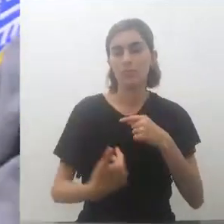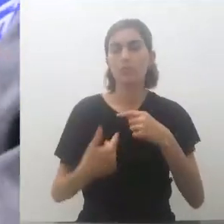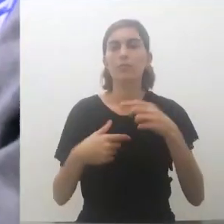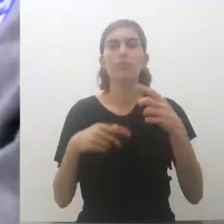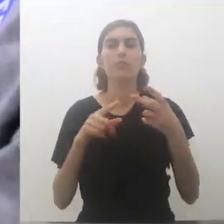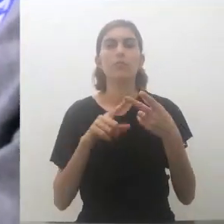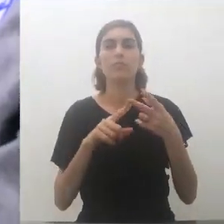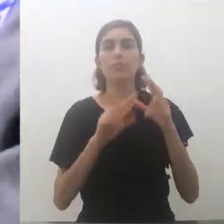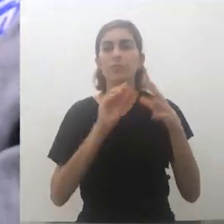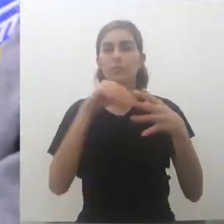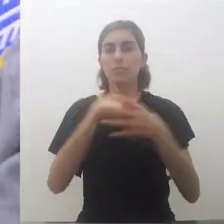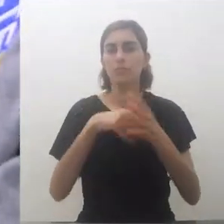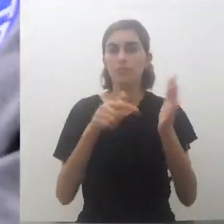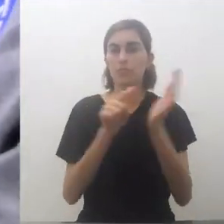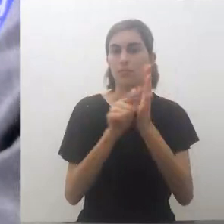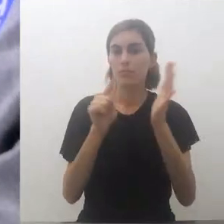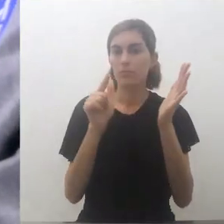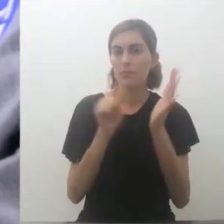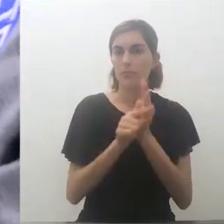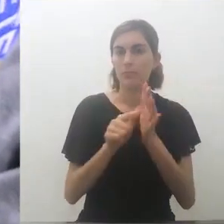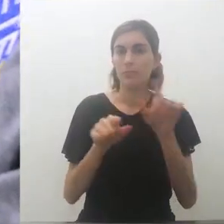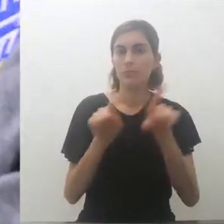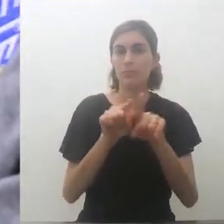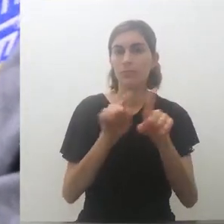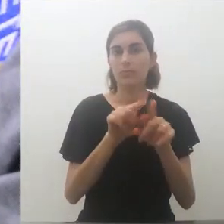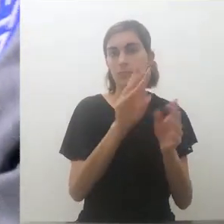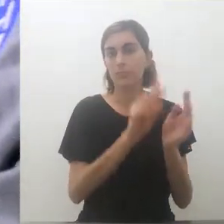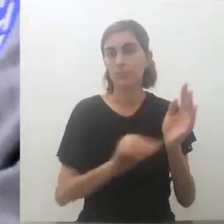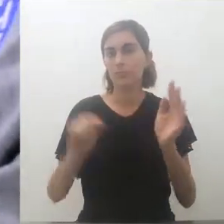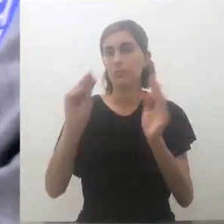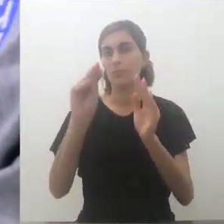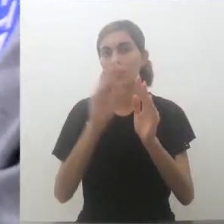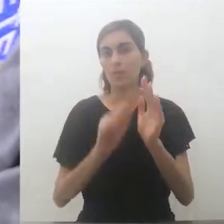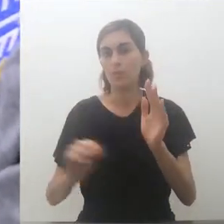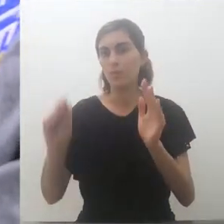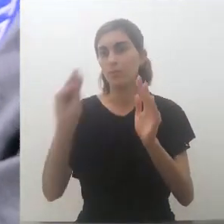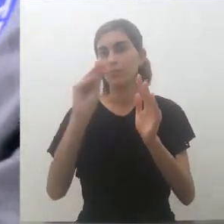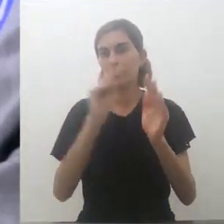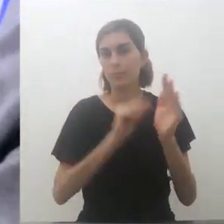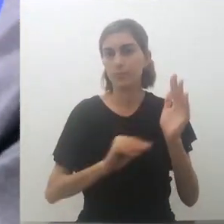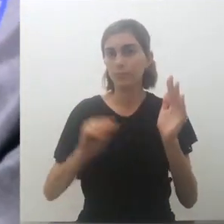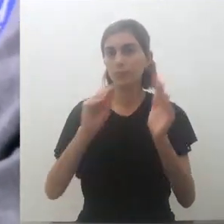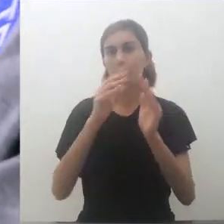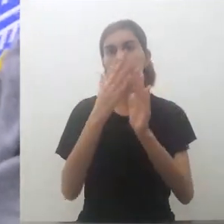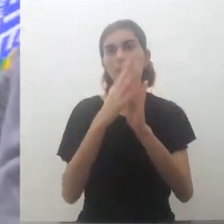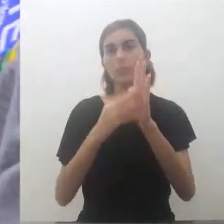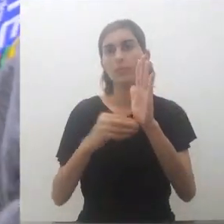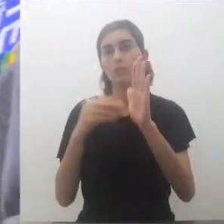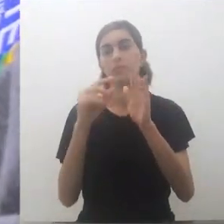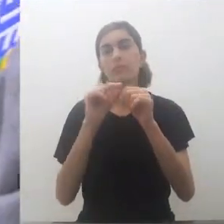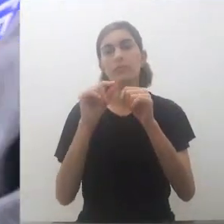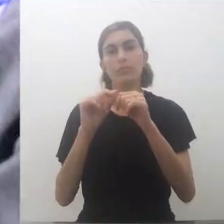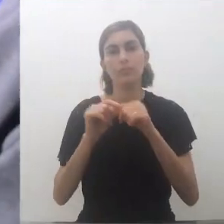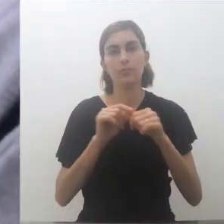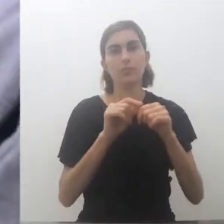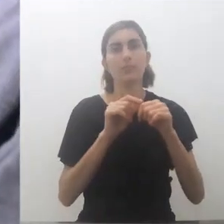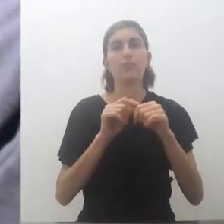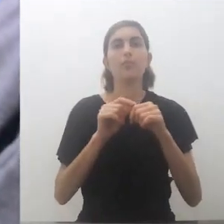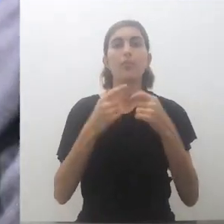de uma folha e reproduzindo as composições que temos aqui.